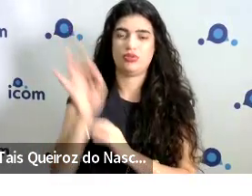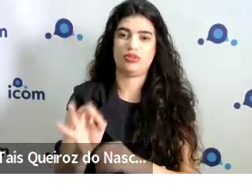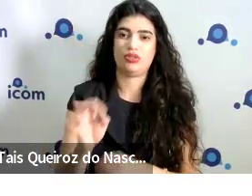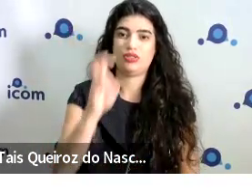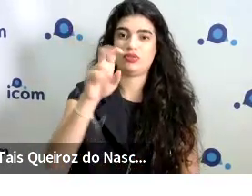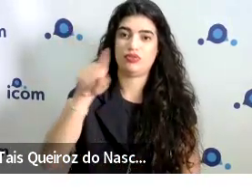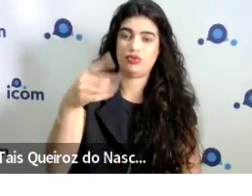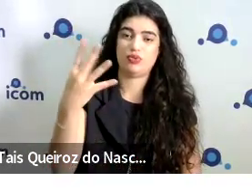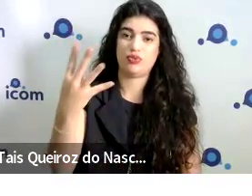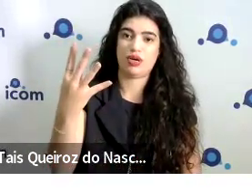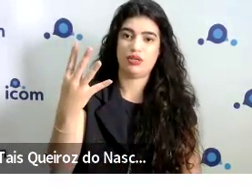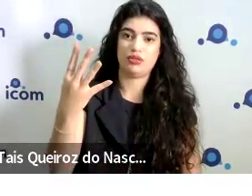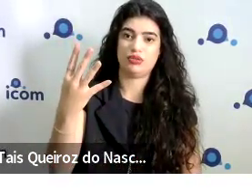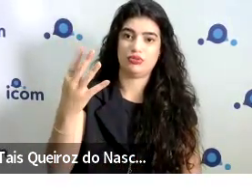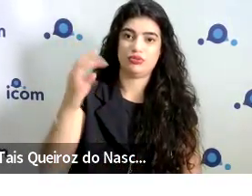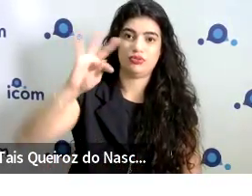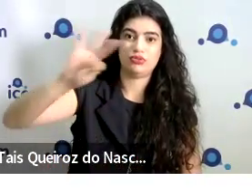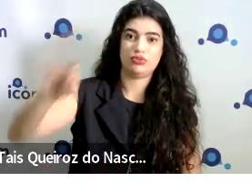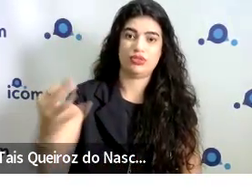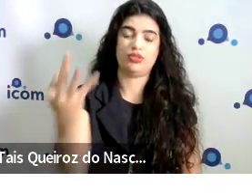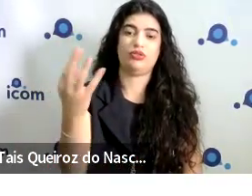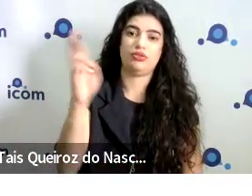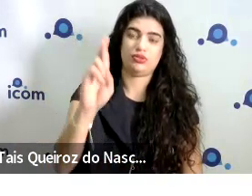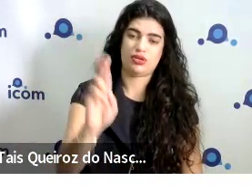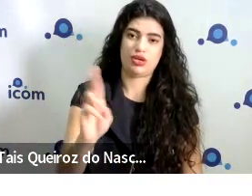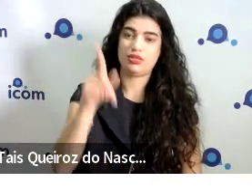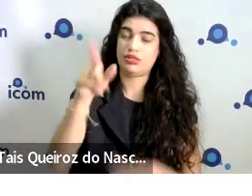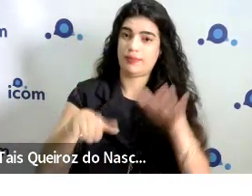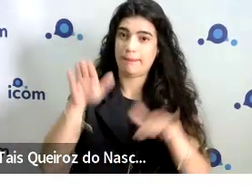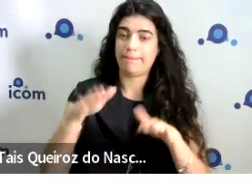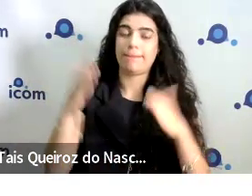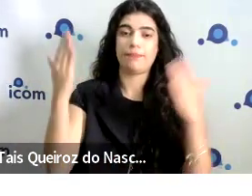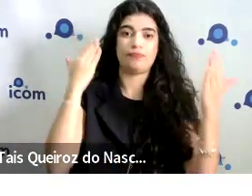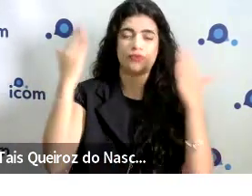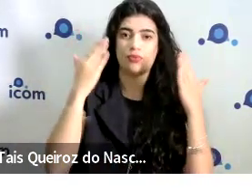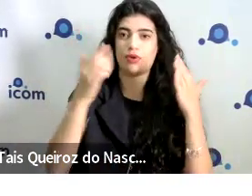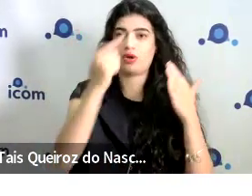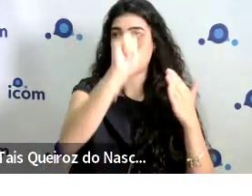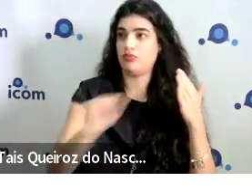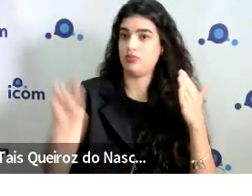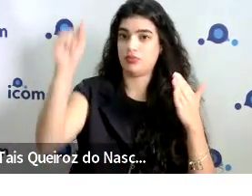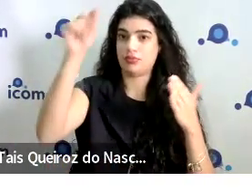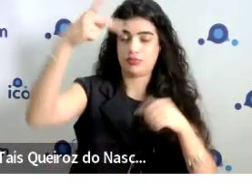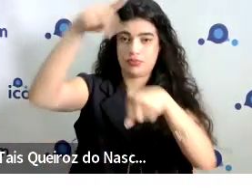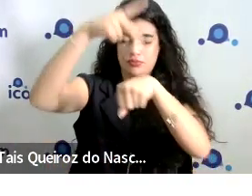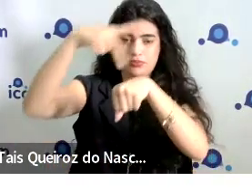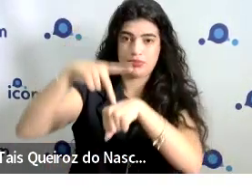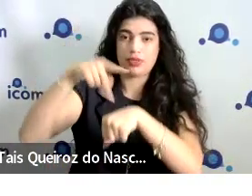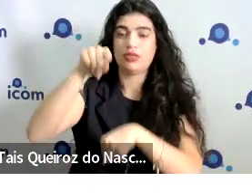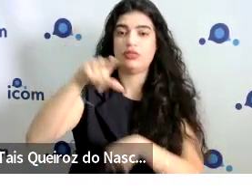reais. E isso, na média, quando a gente olha e compara com países membros da OCDE, eles têm um contencioso